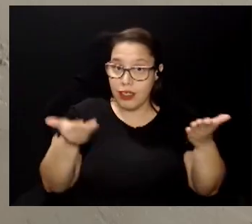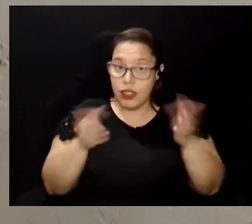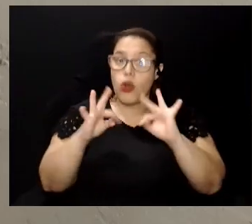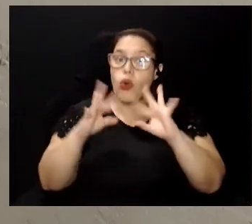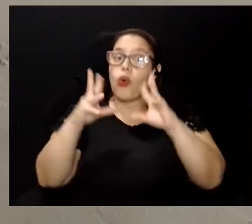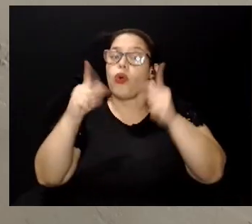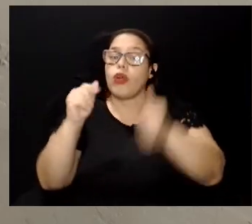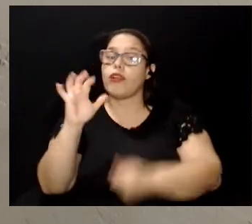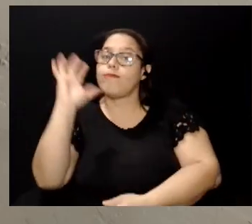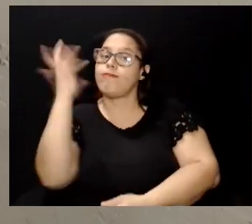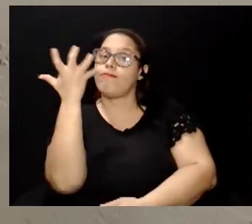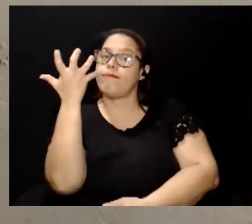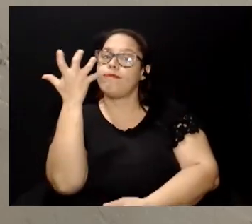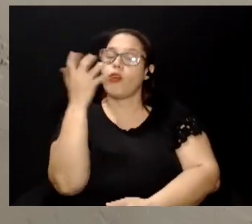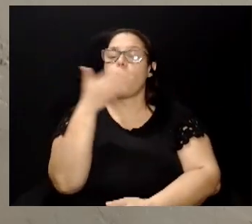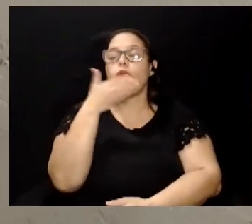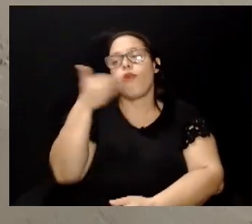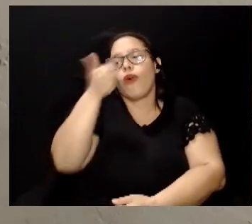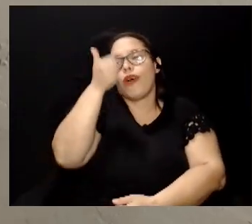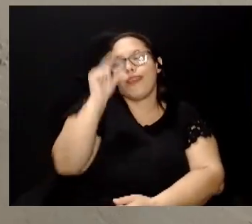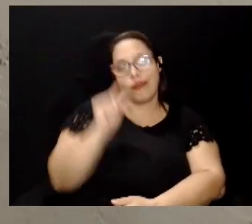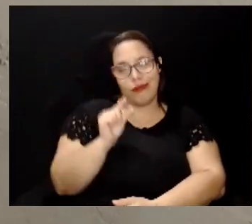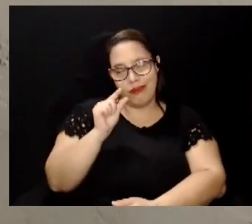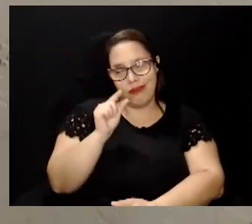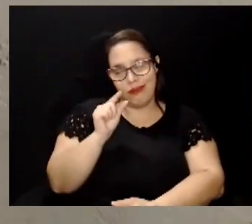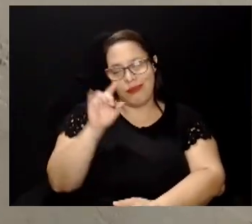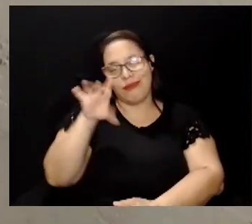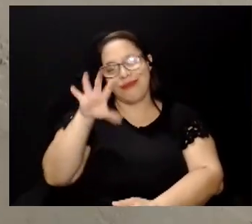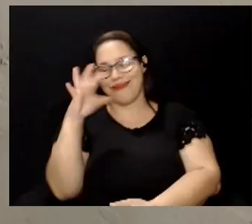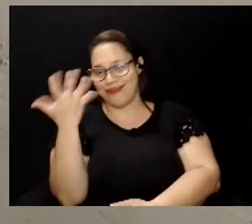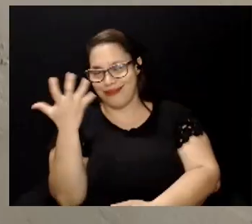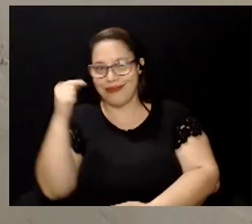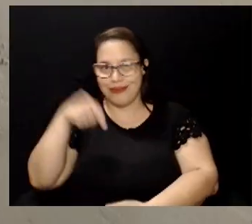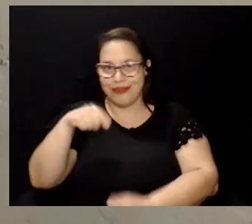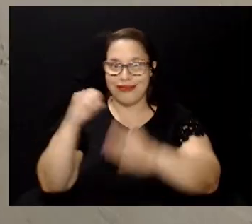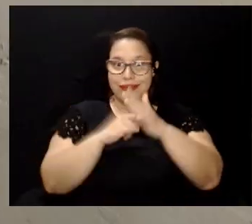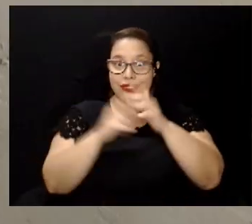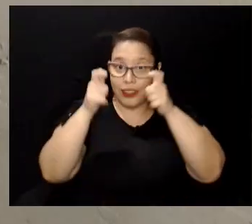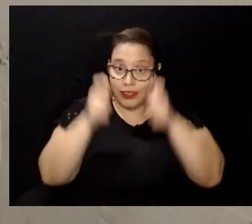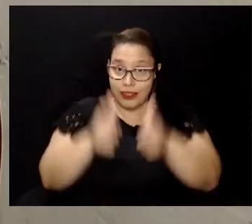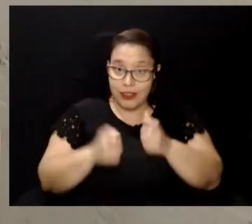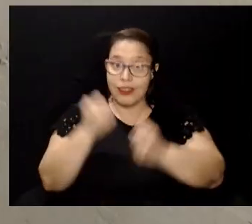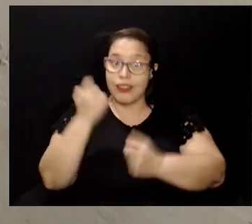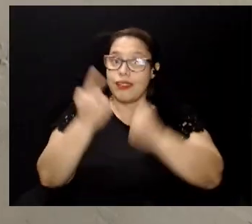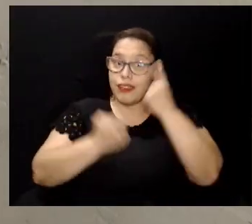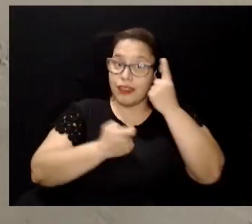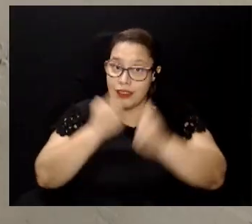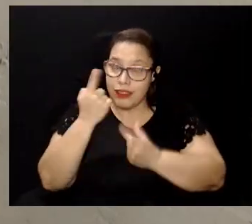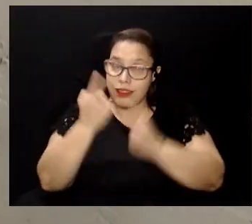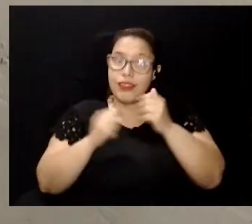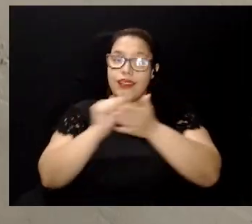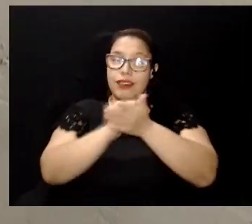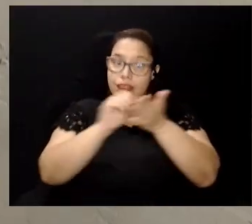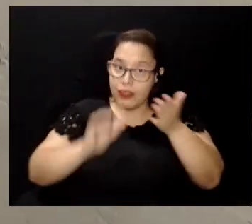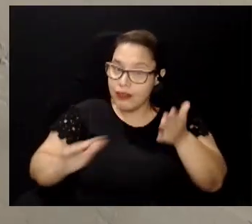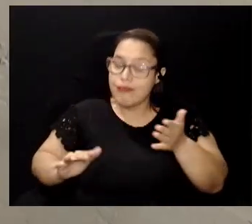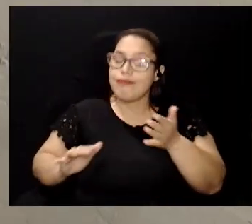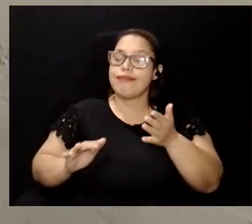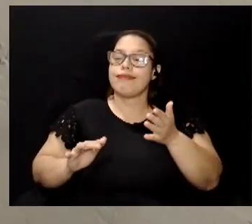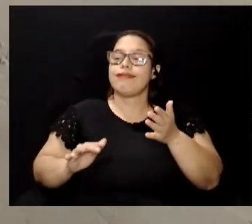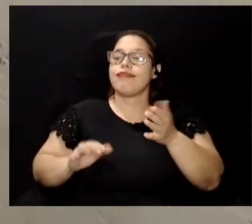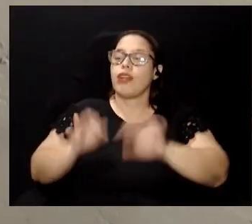para vocês tudo o que acontece, ou melhor, um pouquinho só do que acontece aqui nesse espaço, algumas